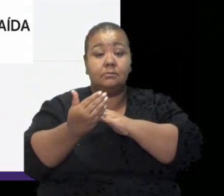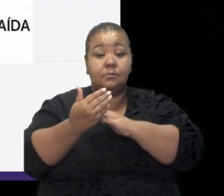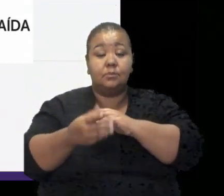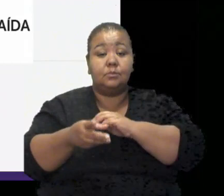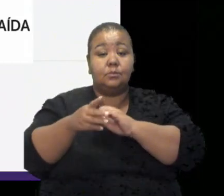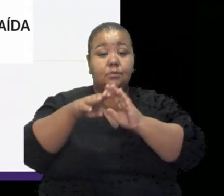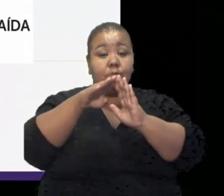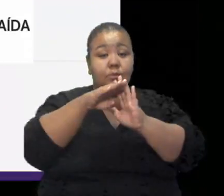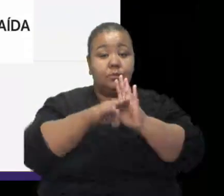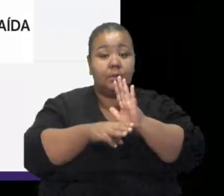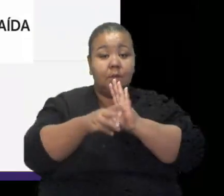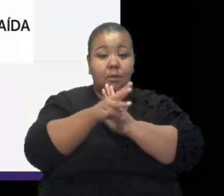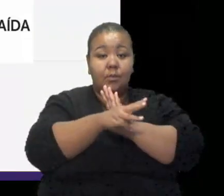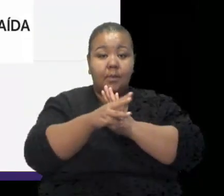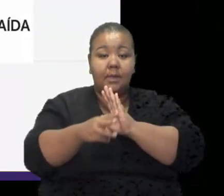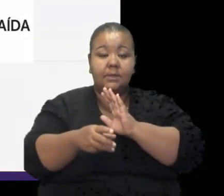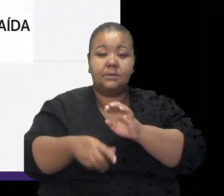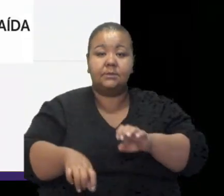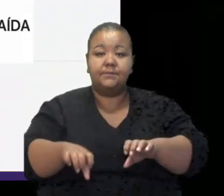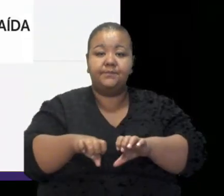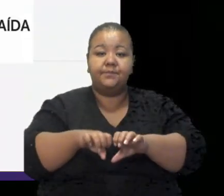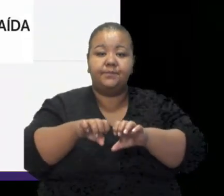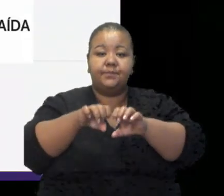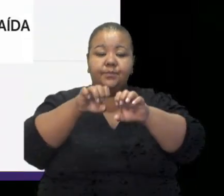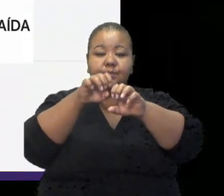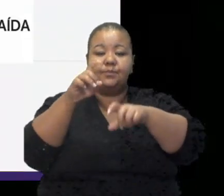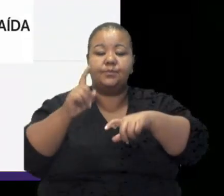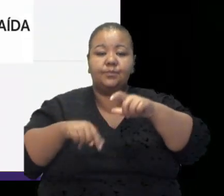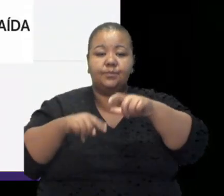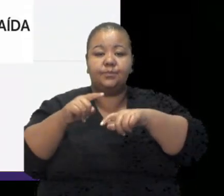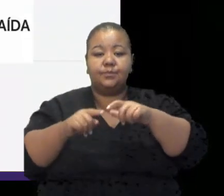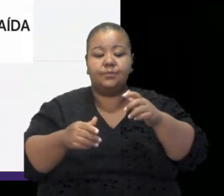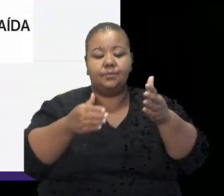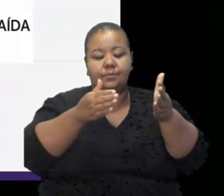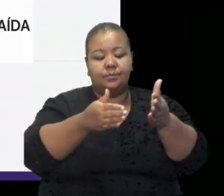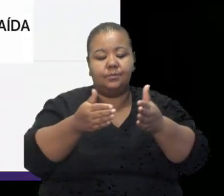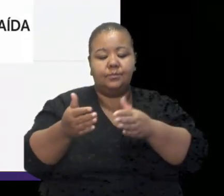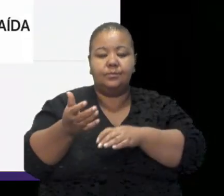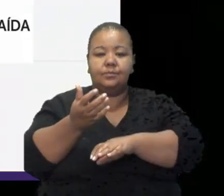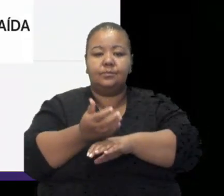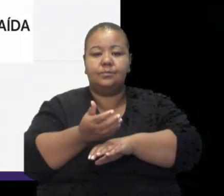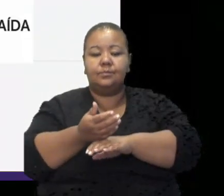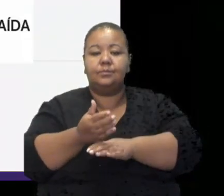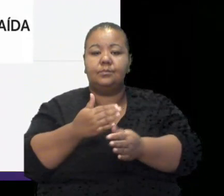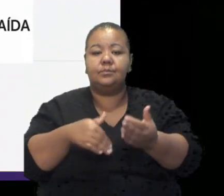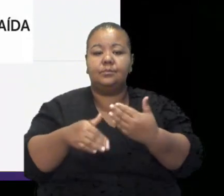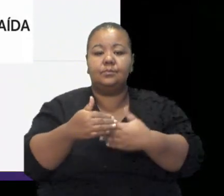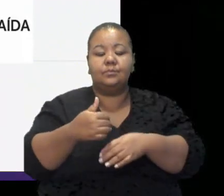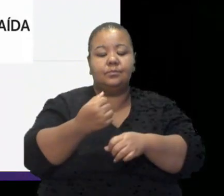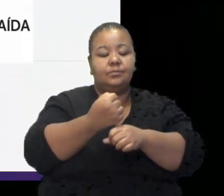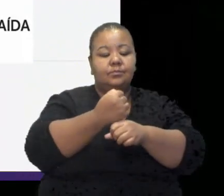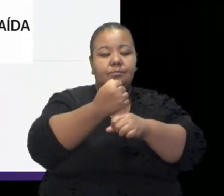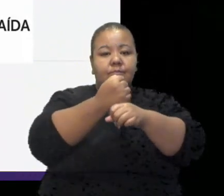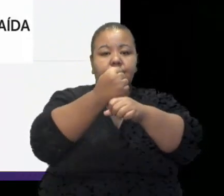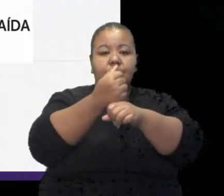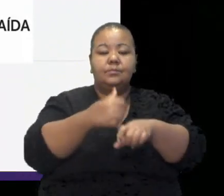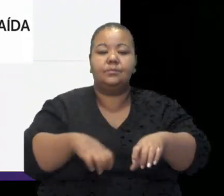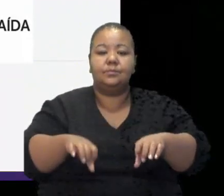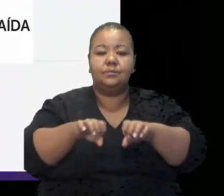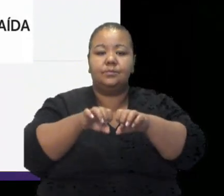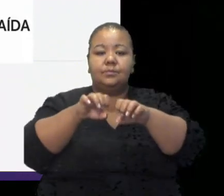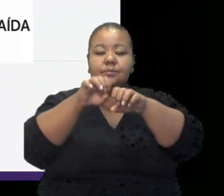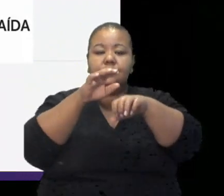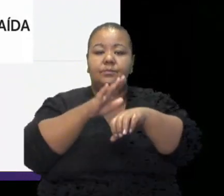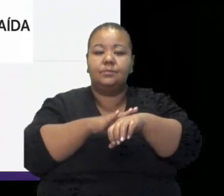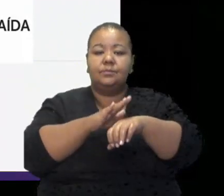produção. A estrutura de um produto, a linha de materiais. Todo o processo produtivo, uma estrutura de prazos. Né, e